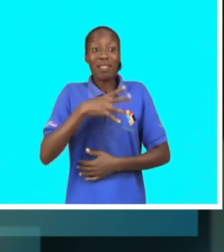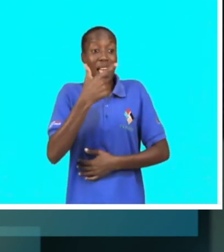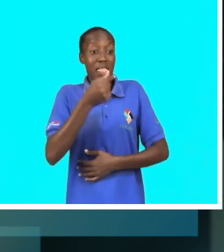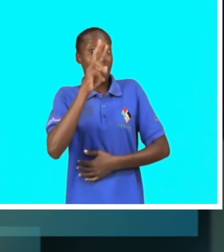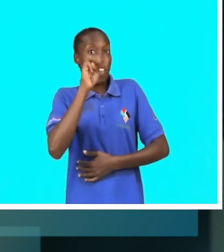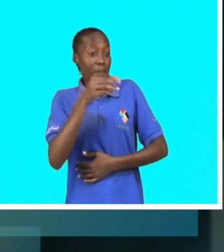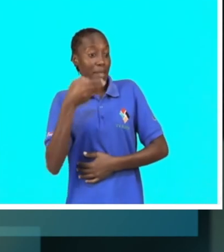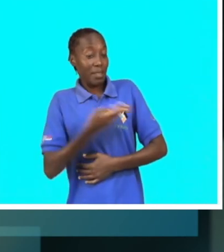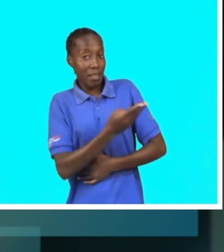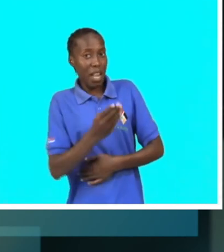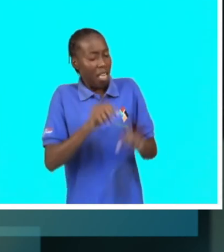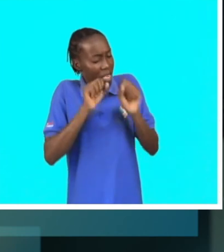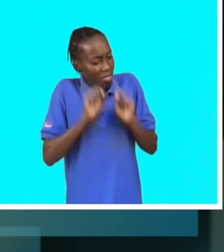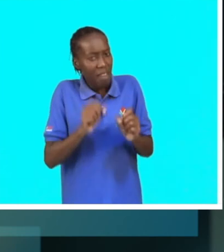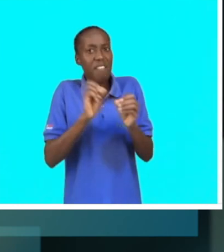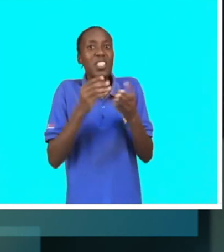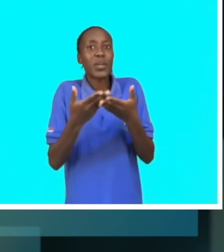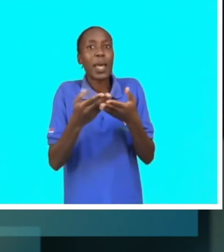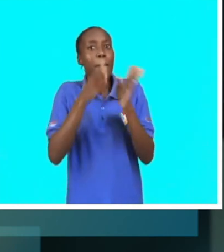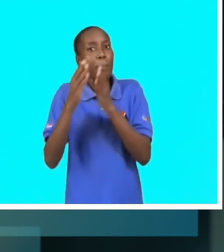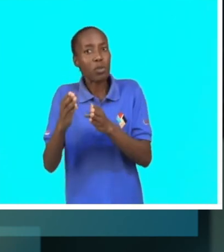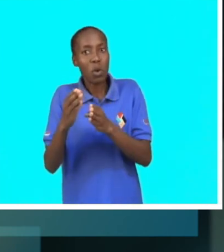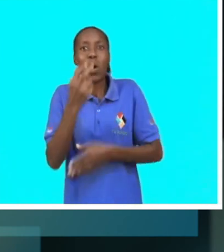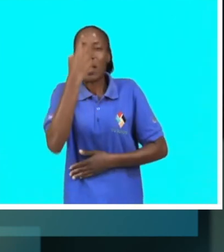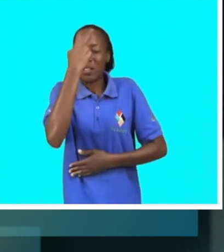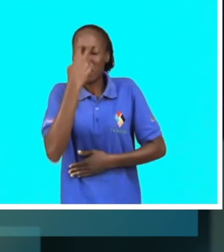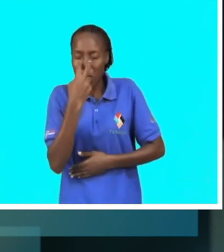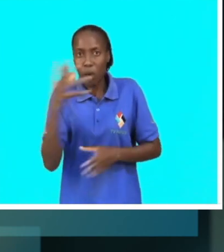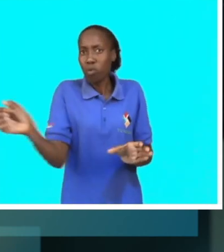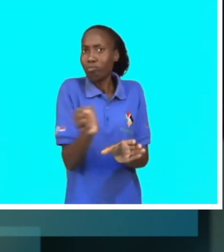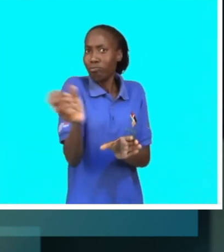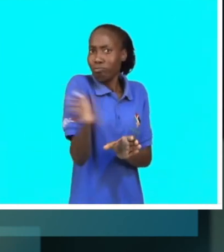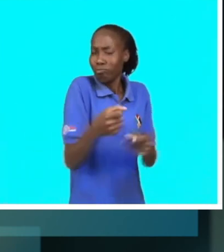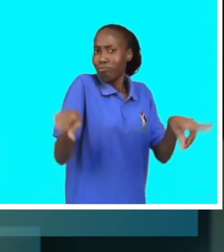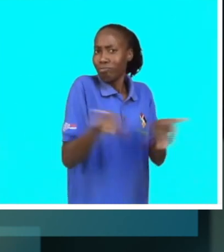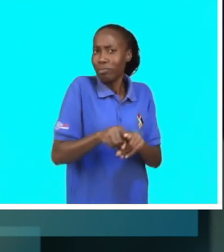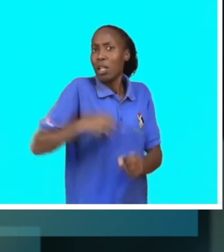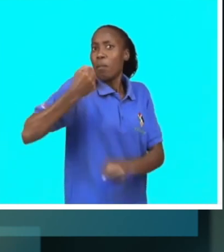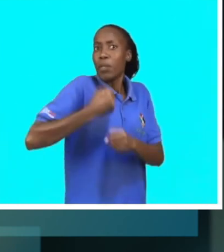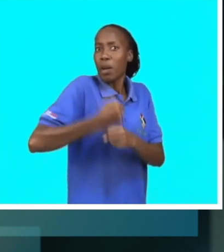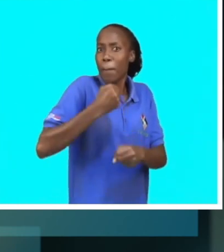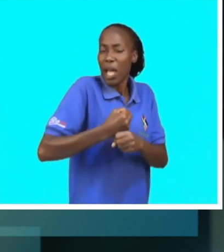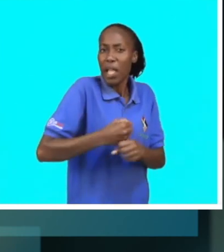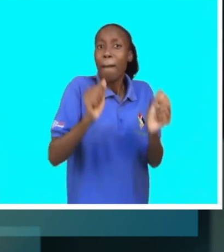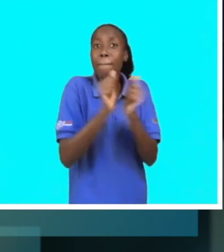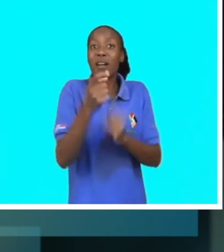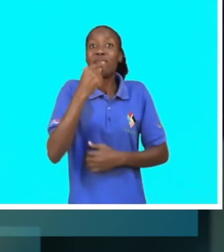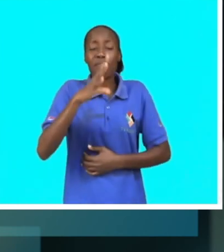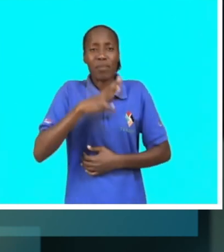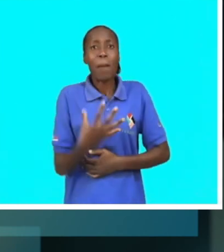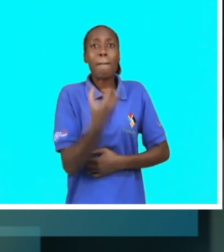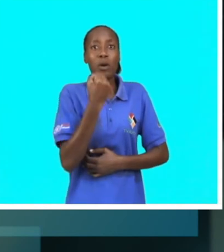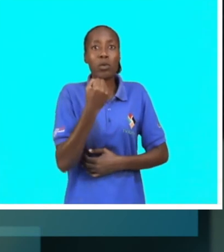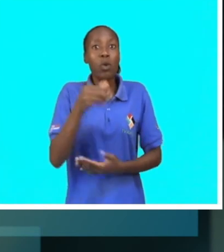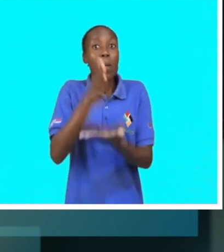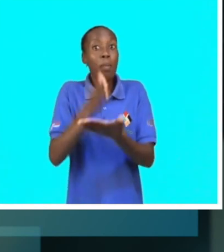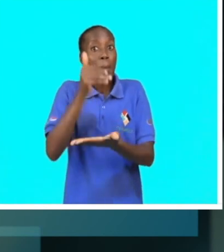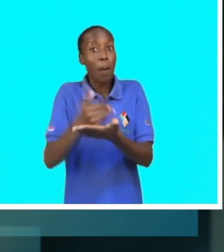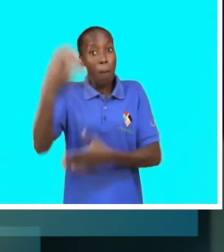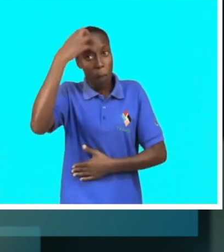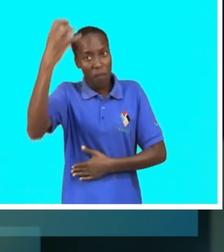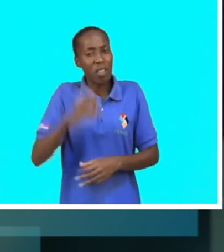deve contratar cegos, porque há jornalistas cegos também. E trabalharem. Isto é que é integração. Mas pelo setor público, acha que